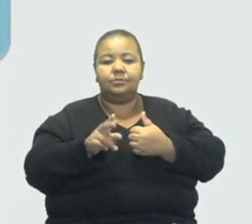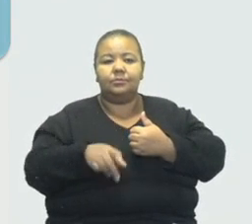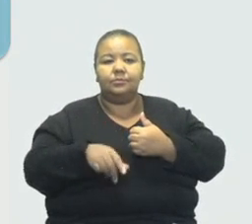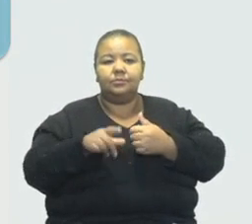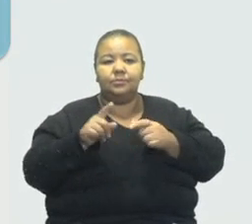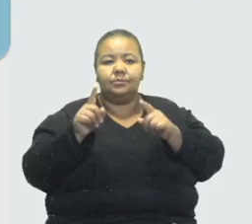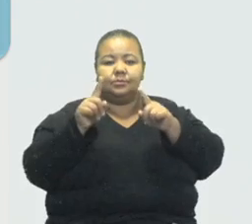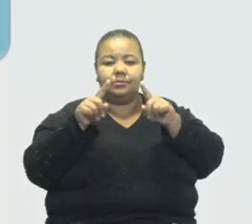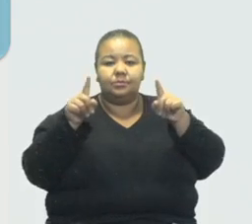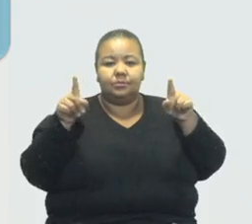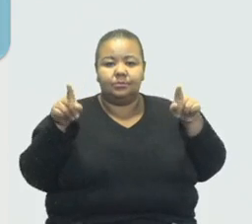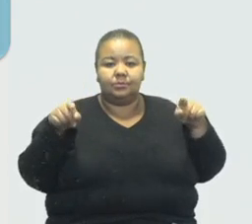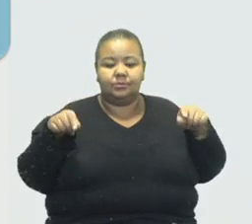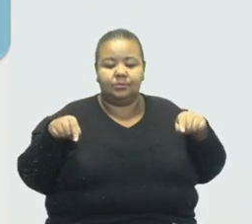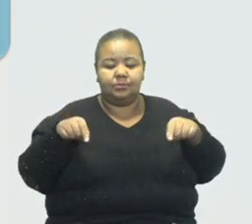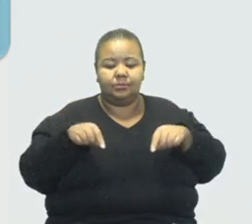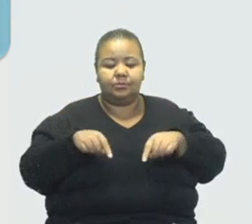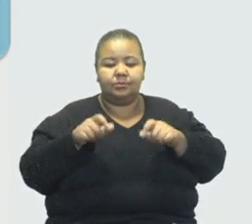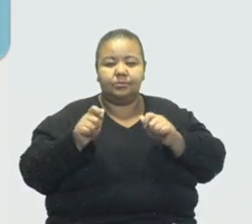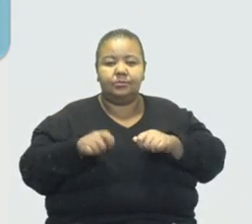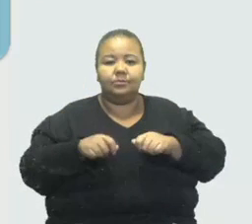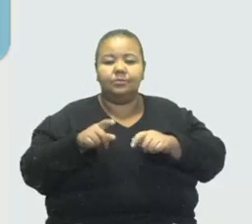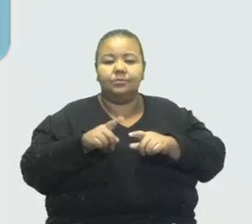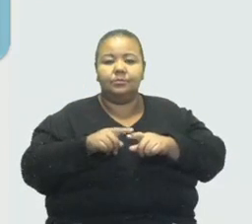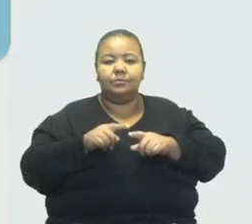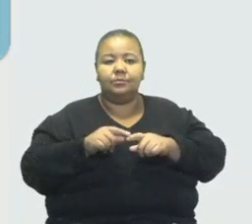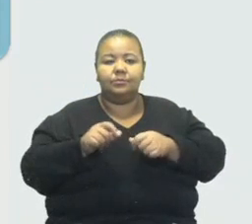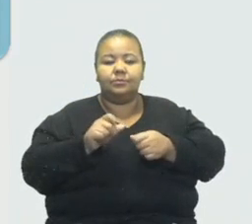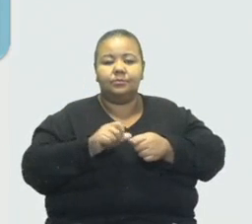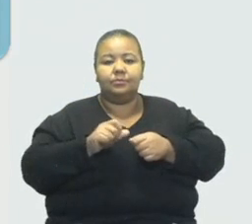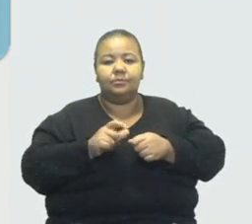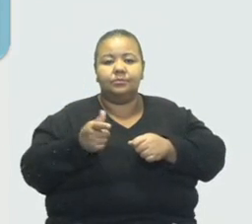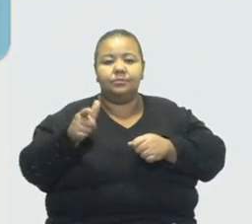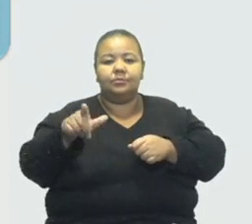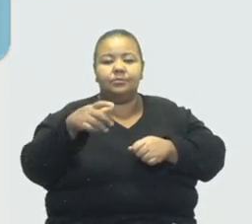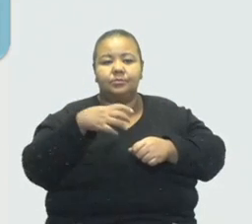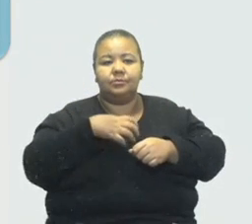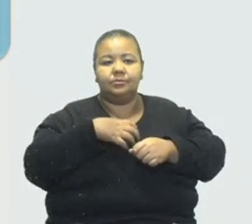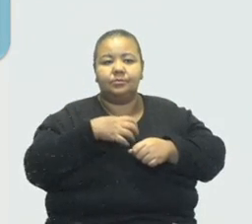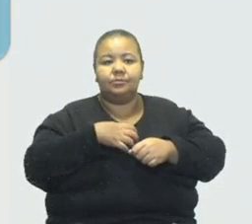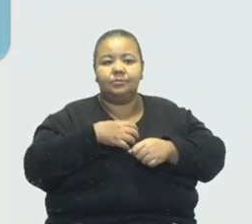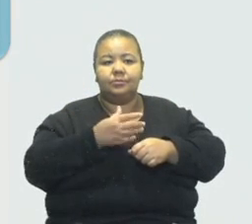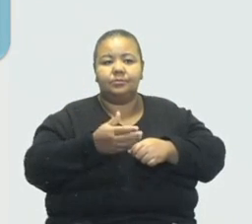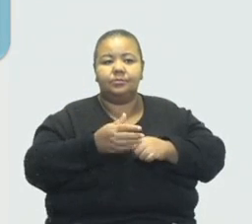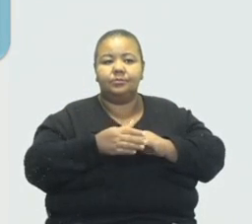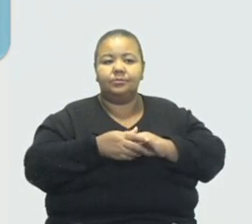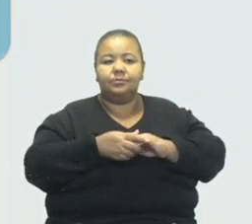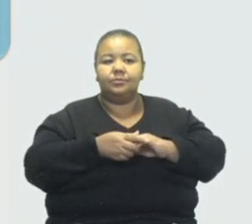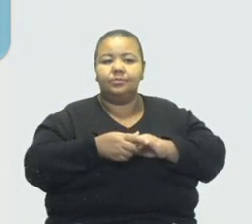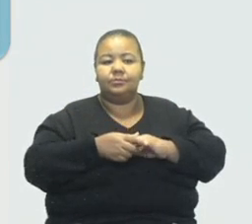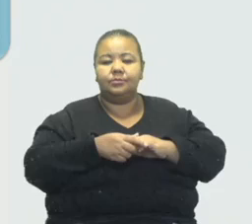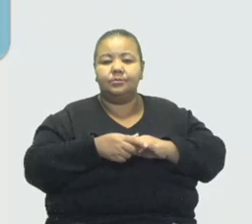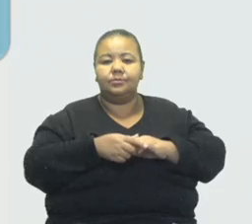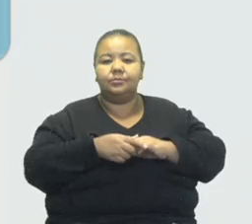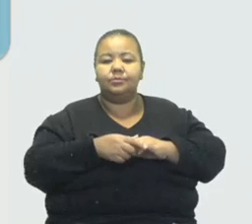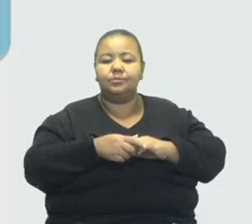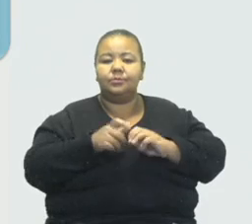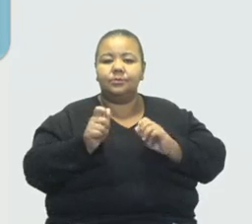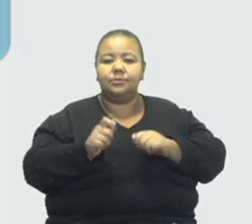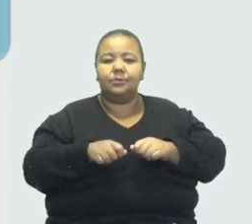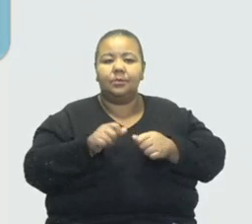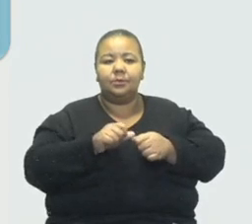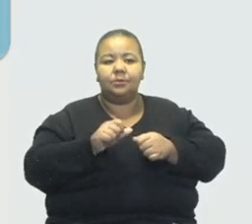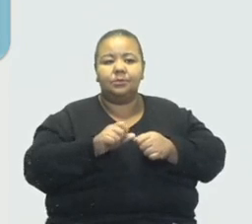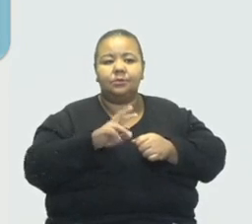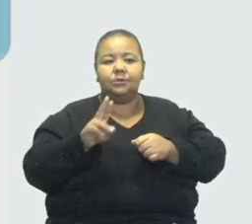colchete, mas você pode representar a matriz de outra forma. Na seguinte situação, além dos colchetes, nós